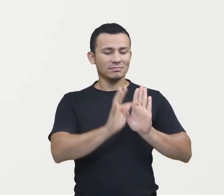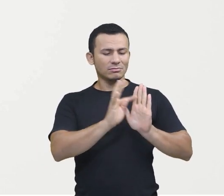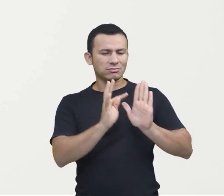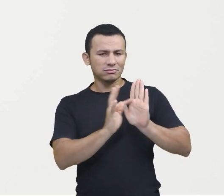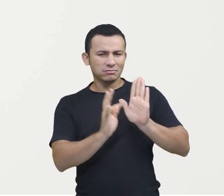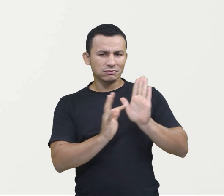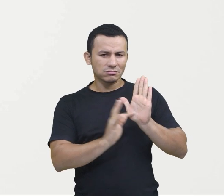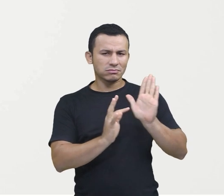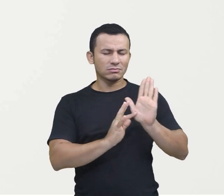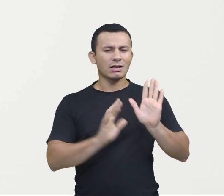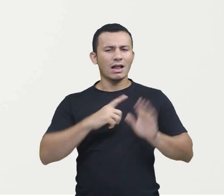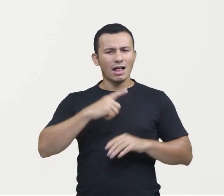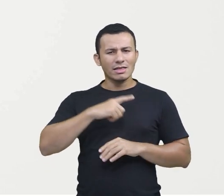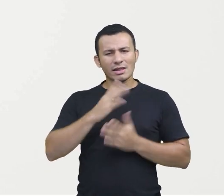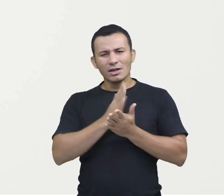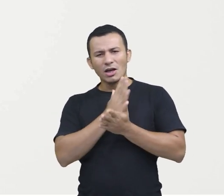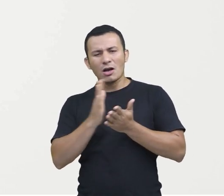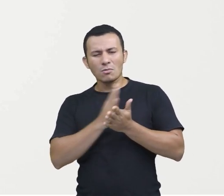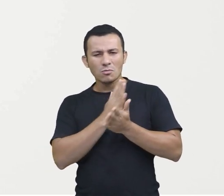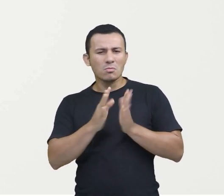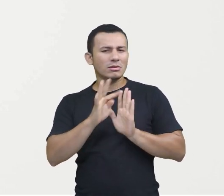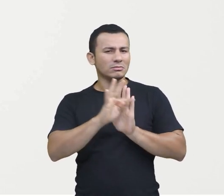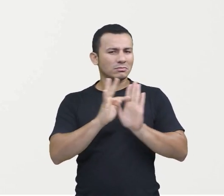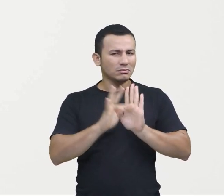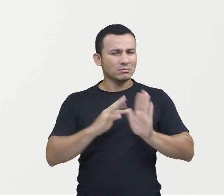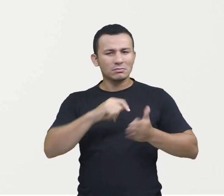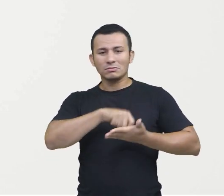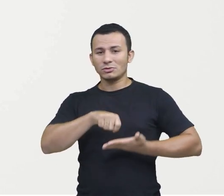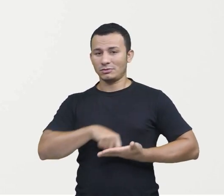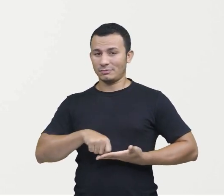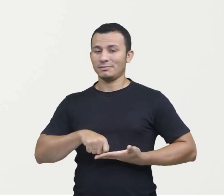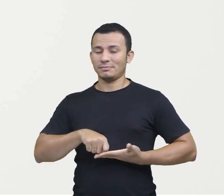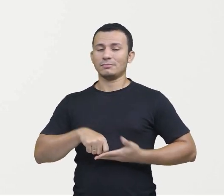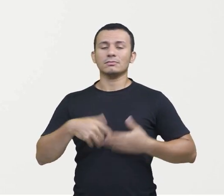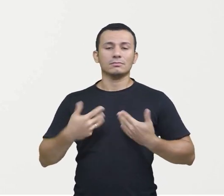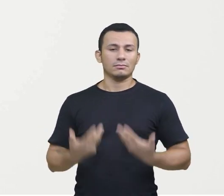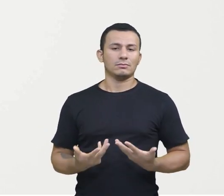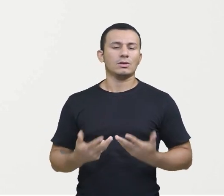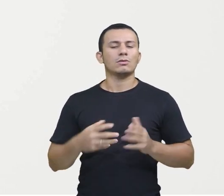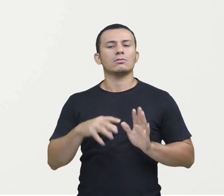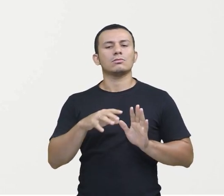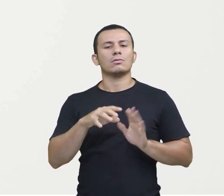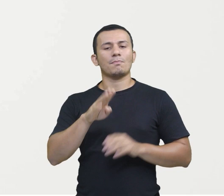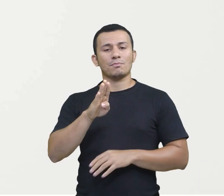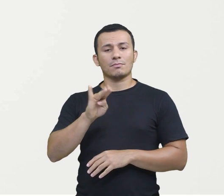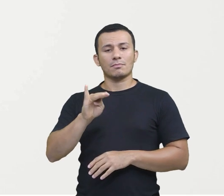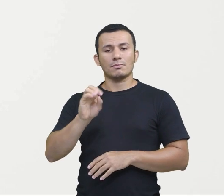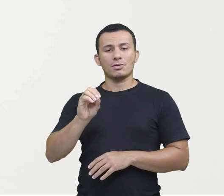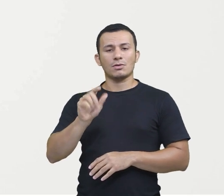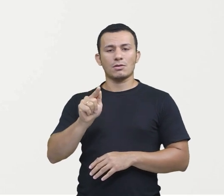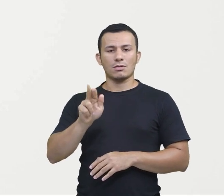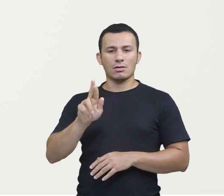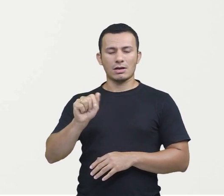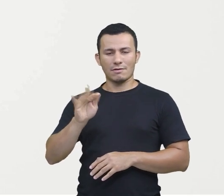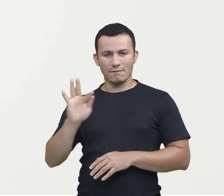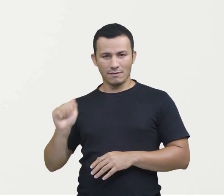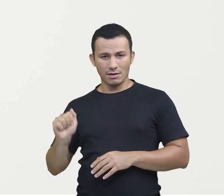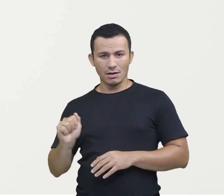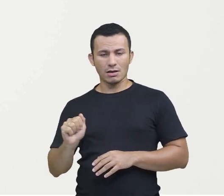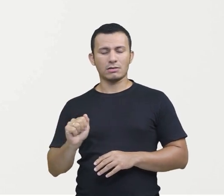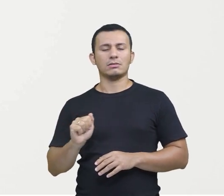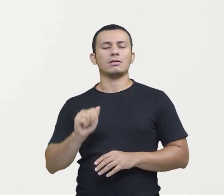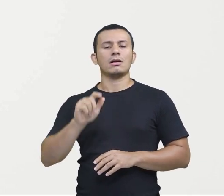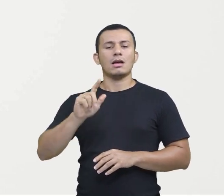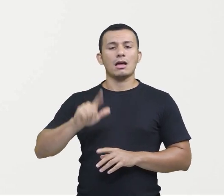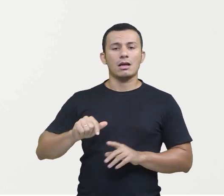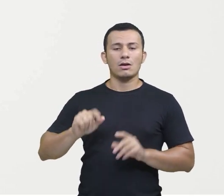escrito alguma coisa aí. Sabe o que isso quer dizer? A biografia, ela representa